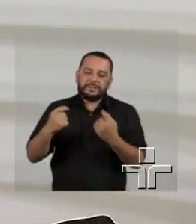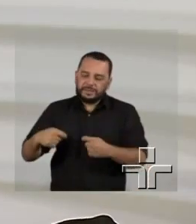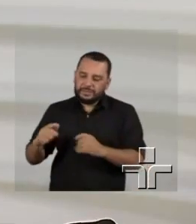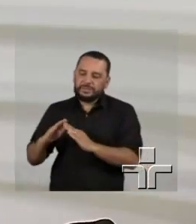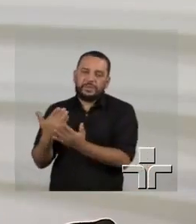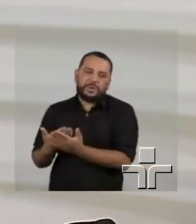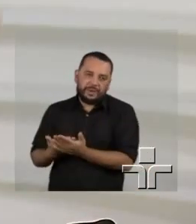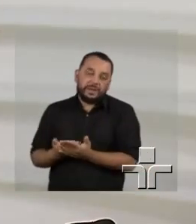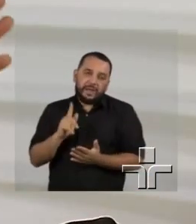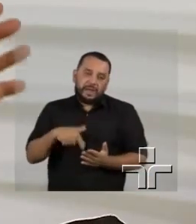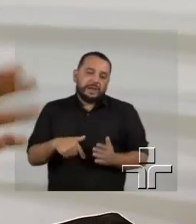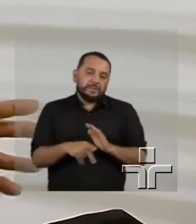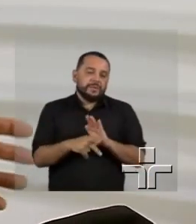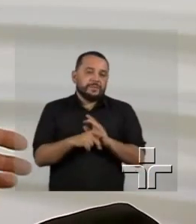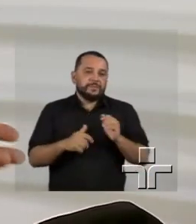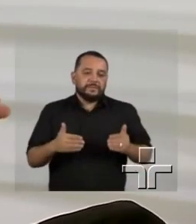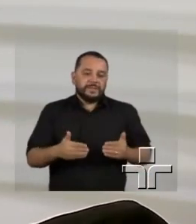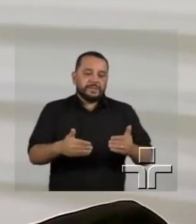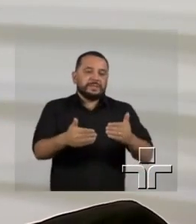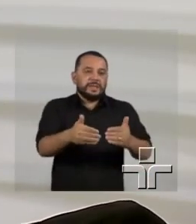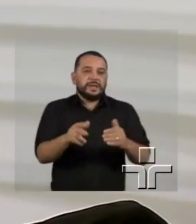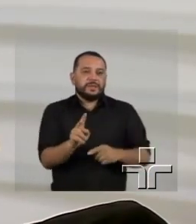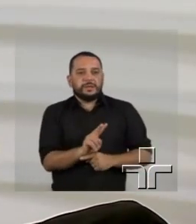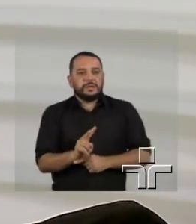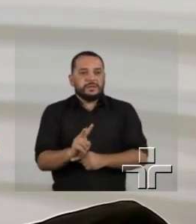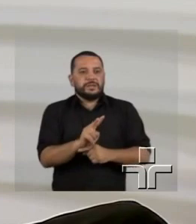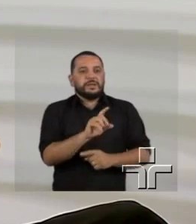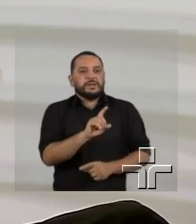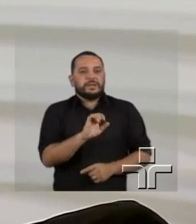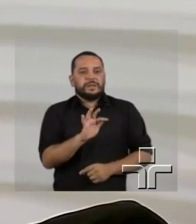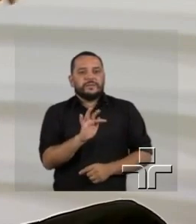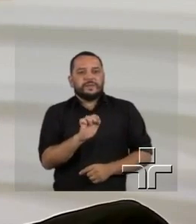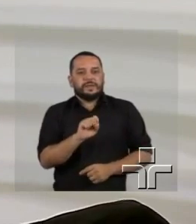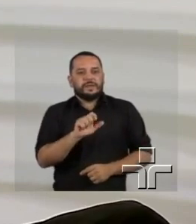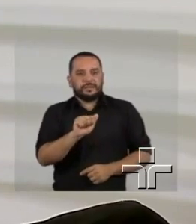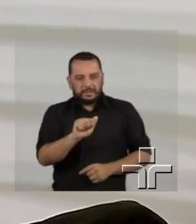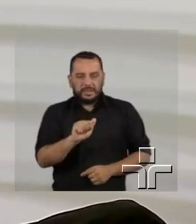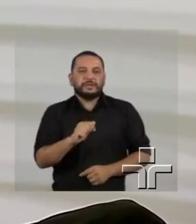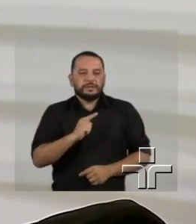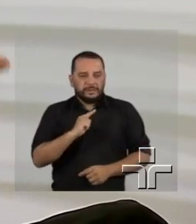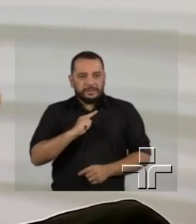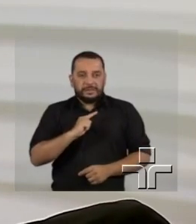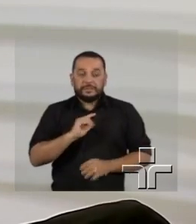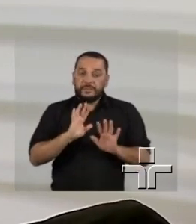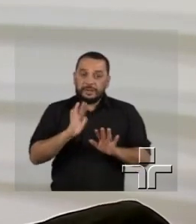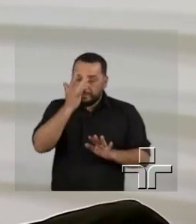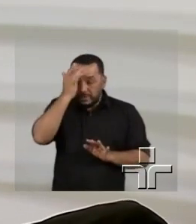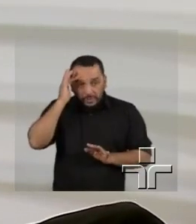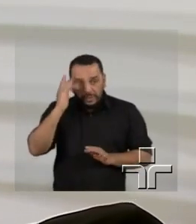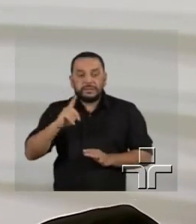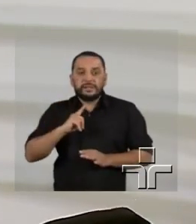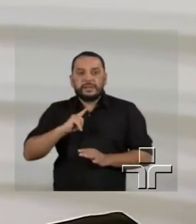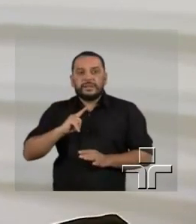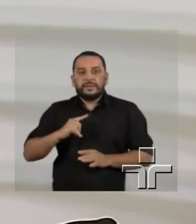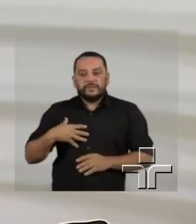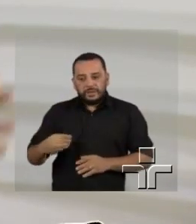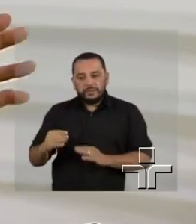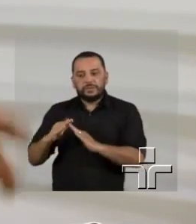que 5 meses, você vê aí, por exemplo, na Inglaterra, aí, o Brexit, aí, então, eles vão passar um longo